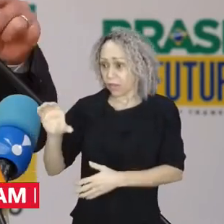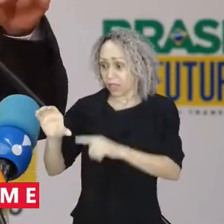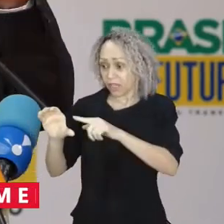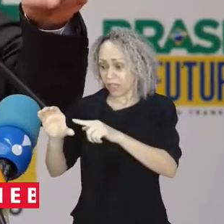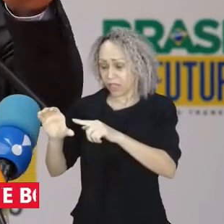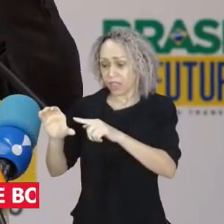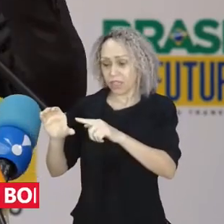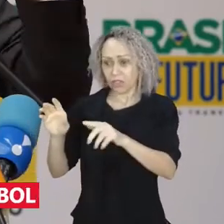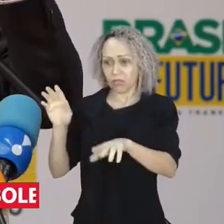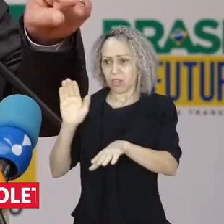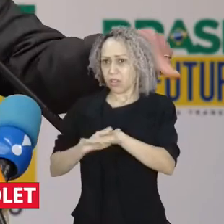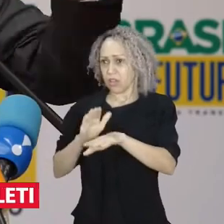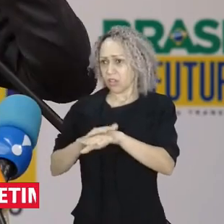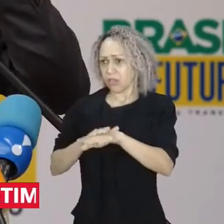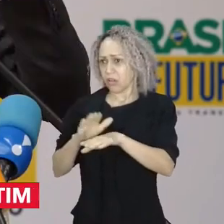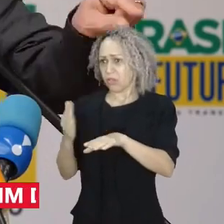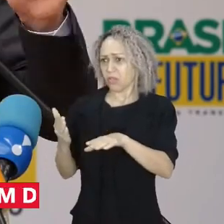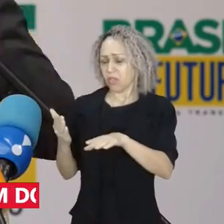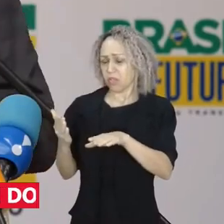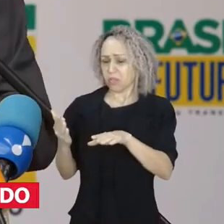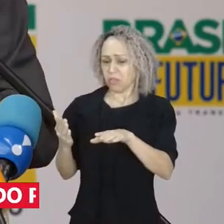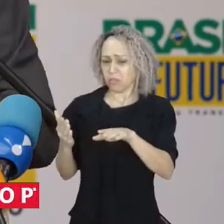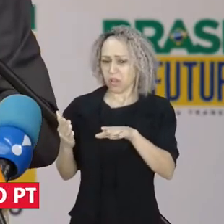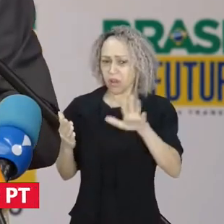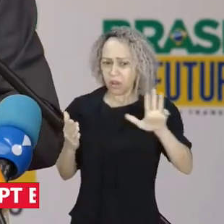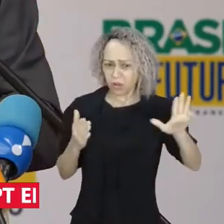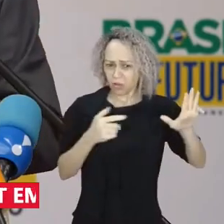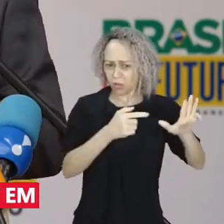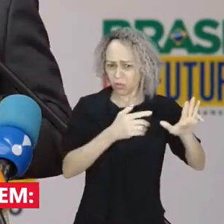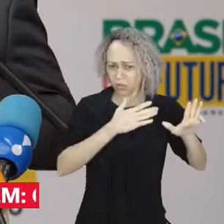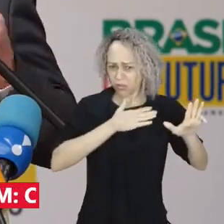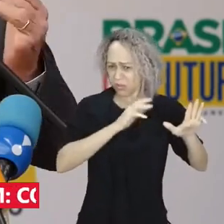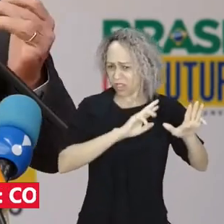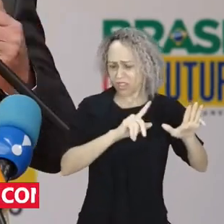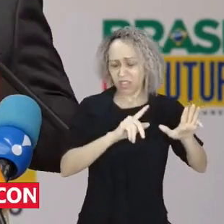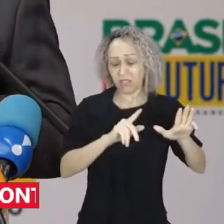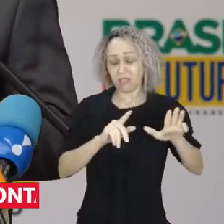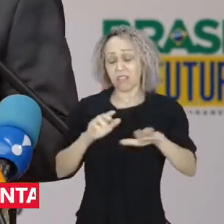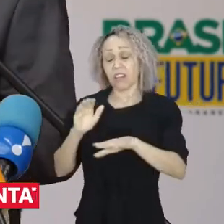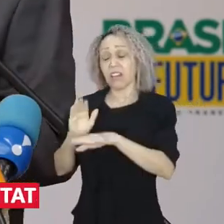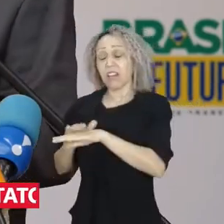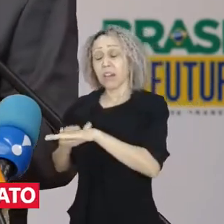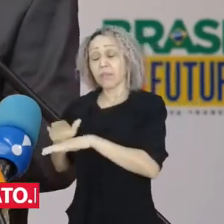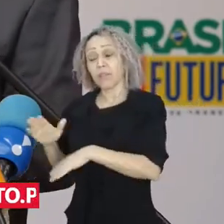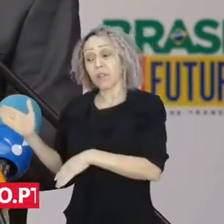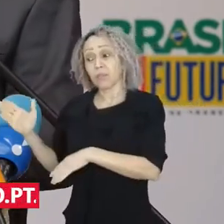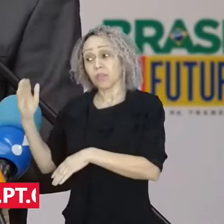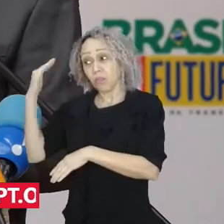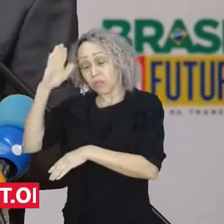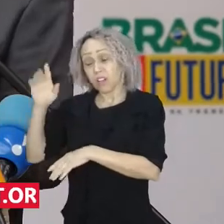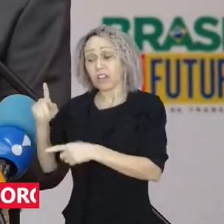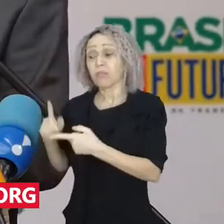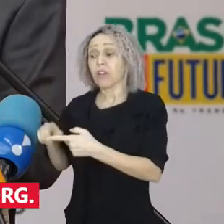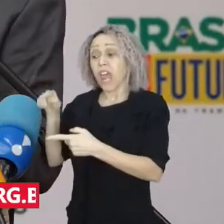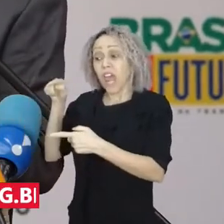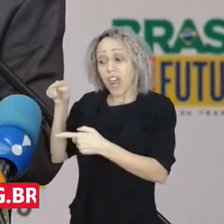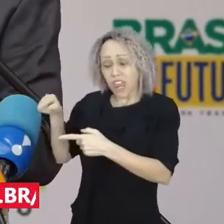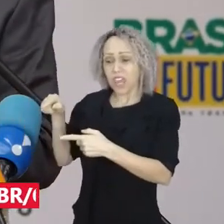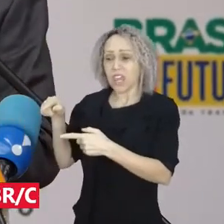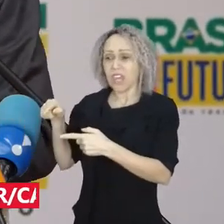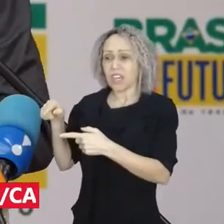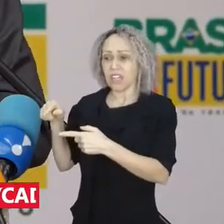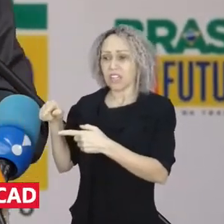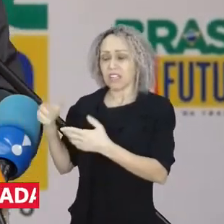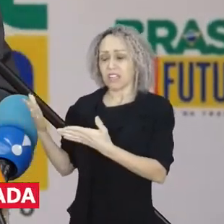estamos fazendo repondo no orçamento que ele deveria ter colocado para que a gente possa governar e começar a fazer